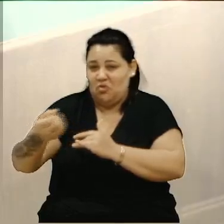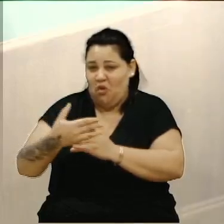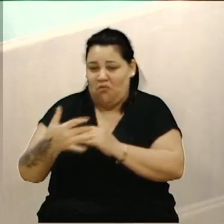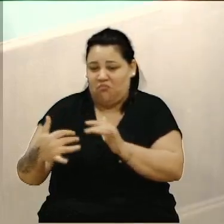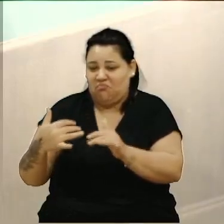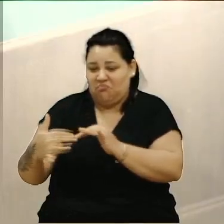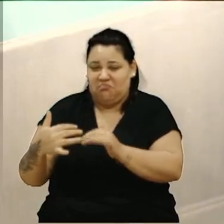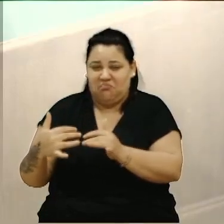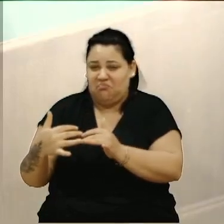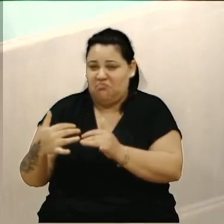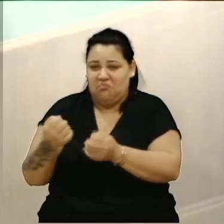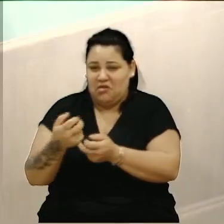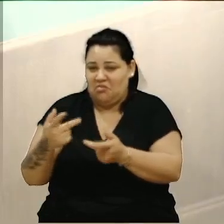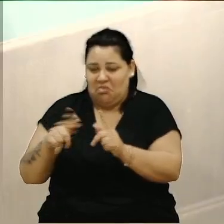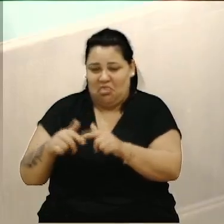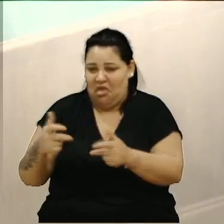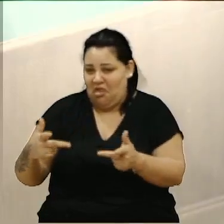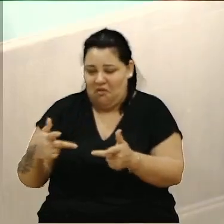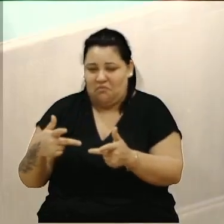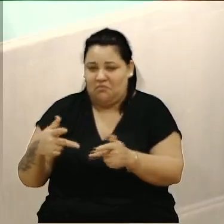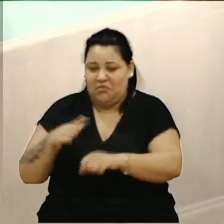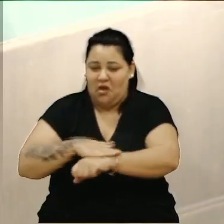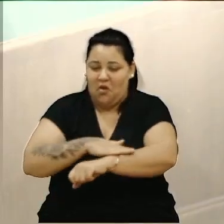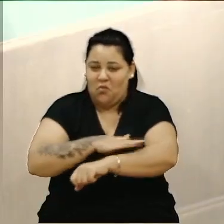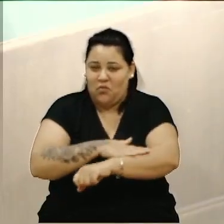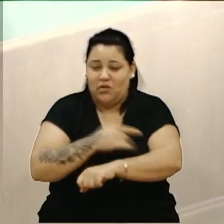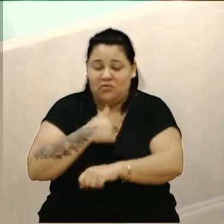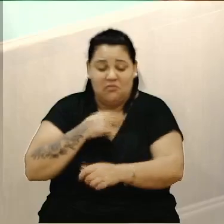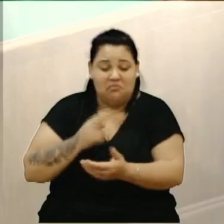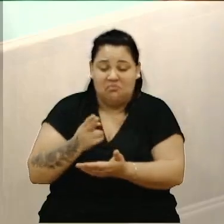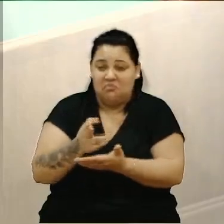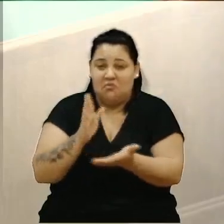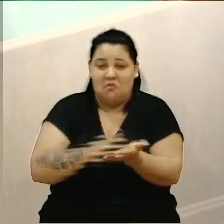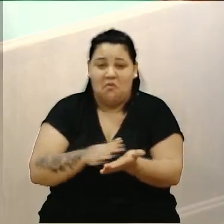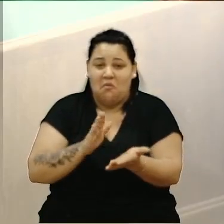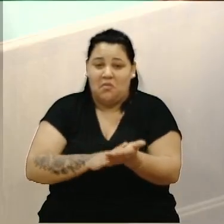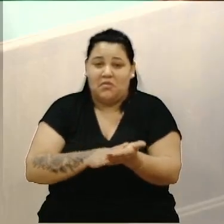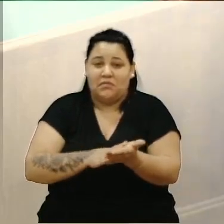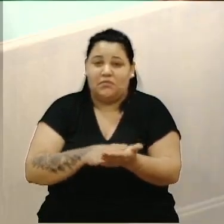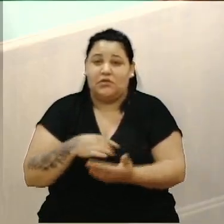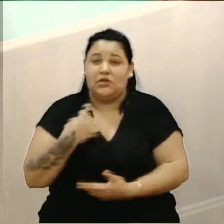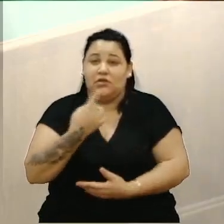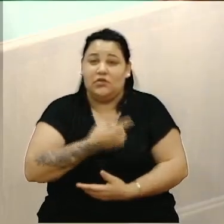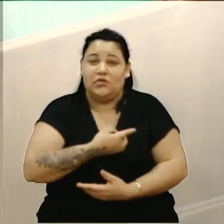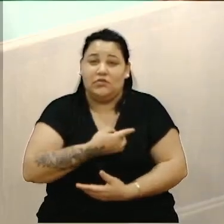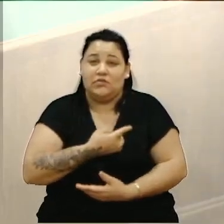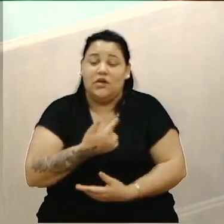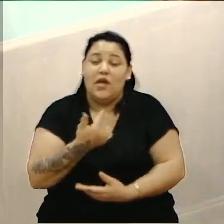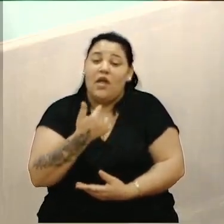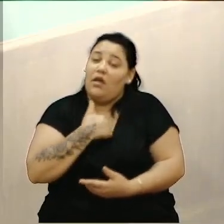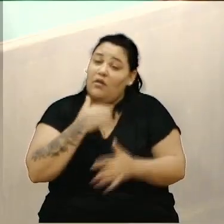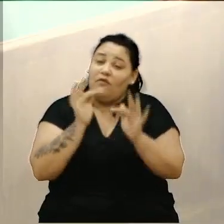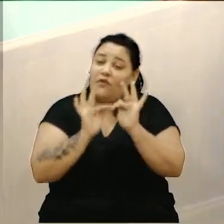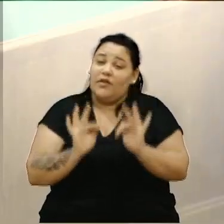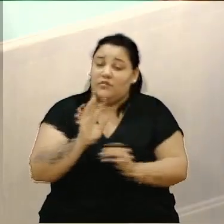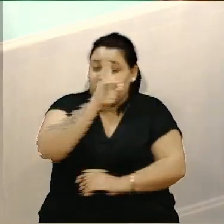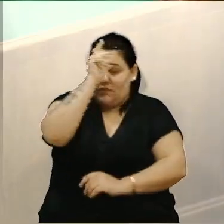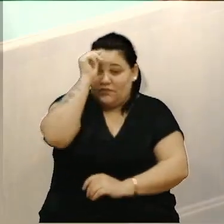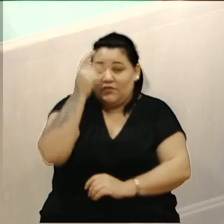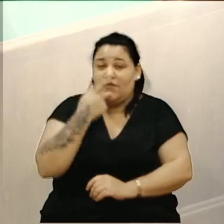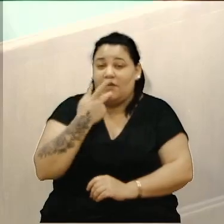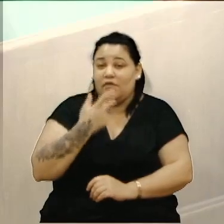Eu continuo cobrando que nós, sem recursos... Eu fiquei feliz hoje quando o prefeito falou.